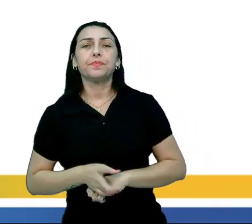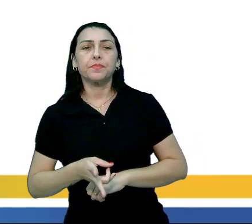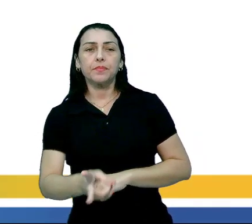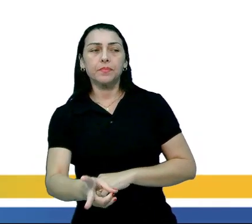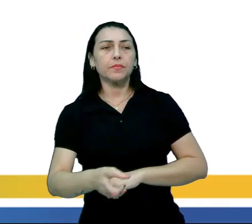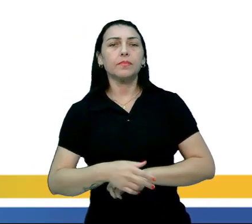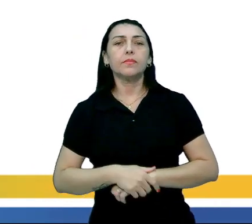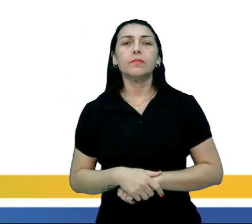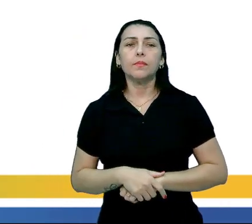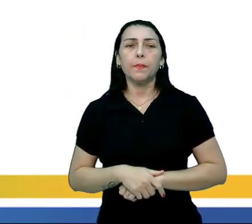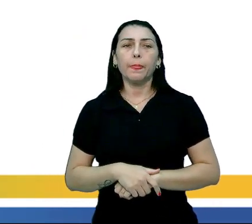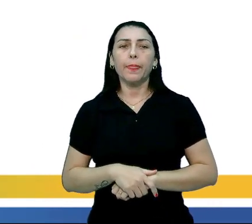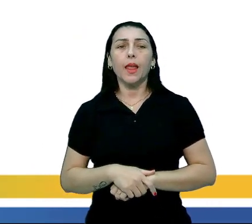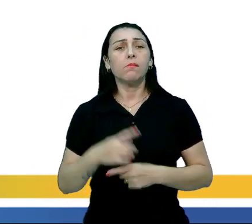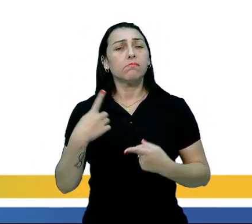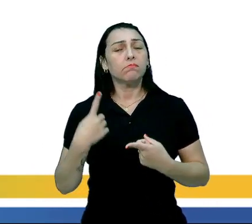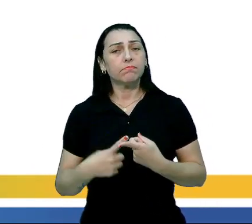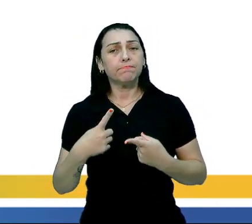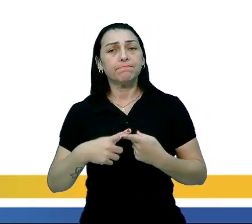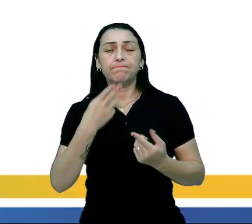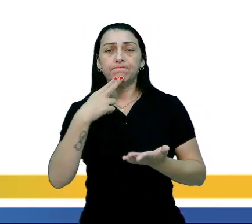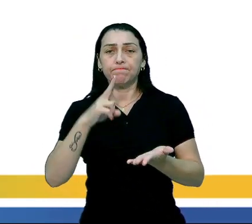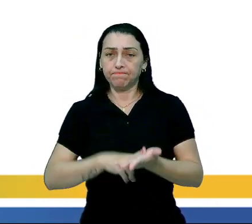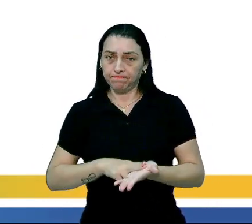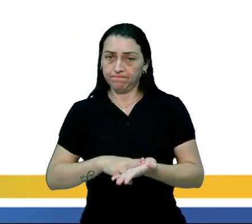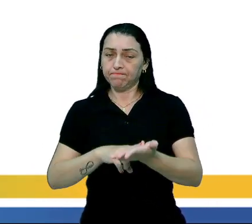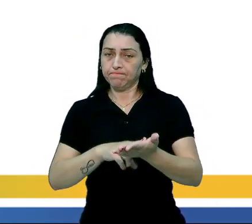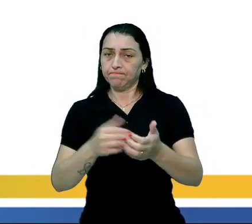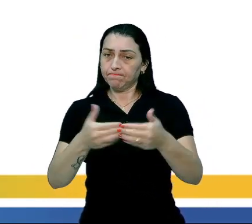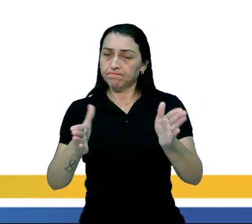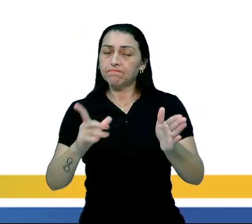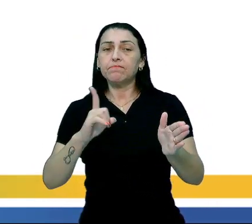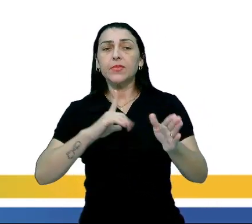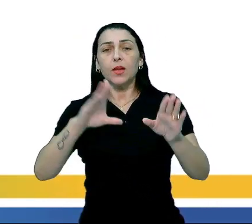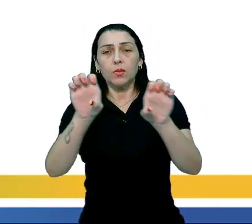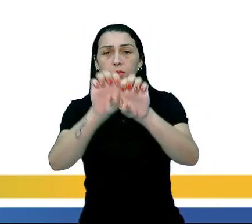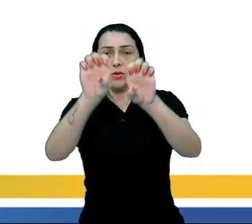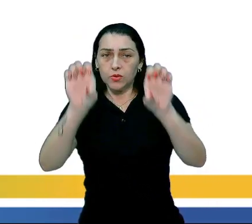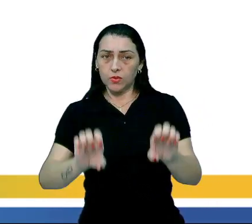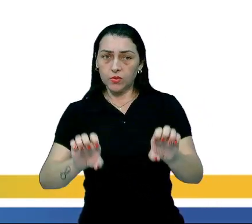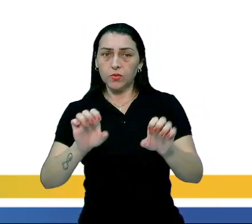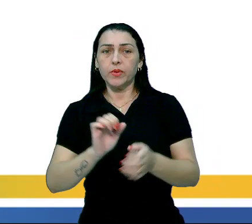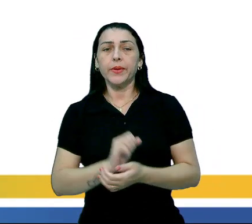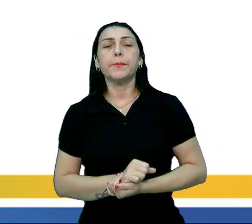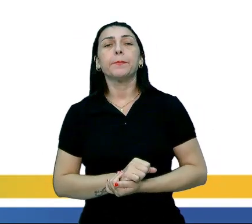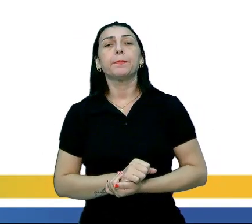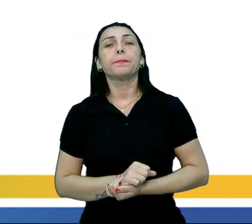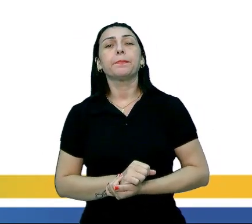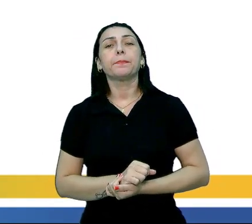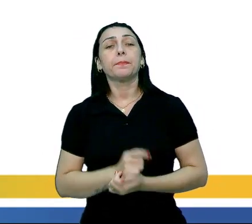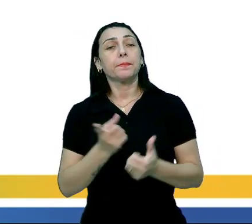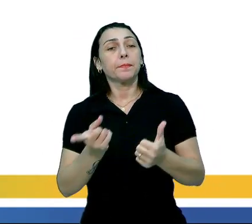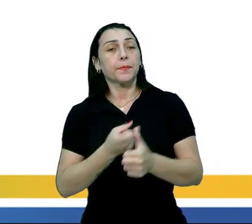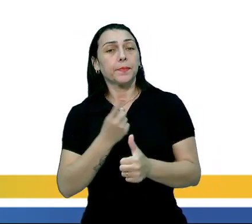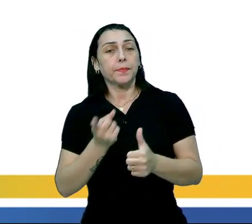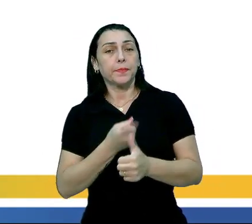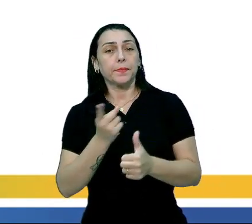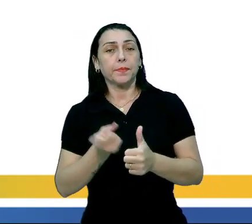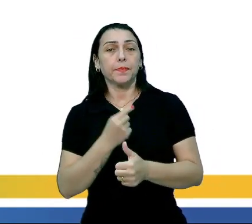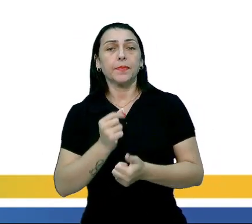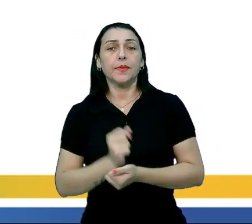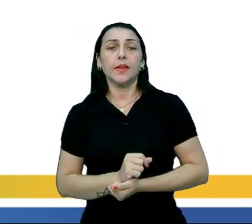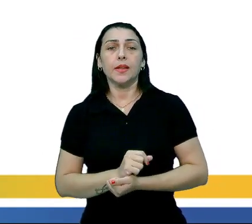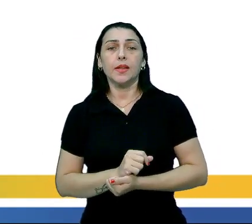dar continuidade. Porque a carta aberta, ela possui uma estrutura. E aí, a primeira parte dessa